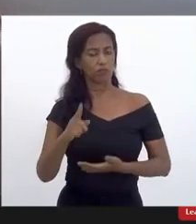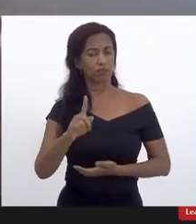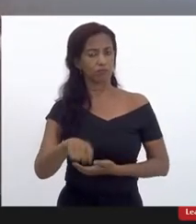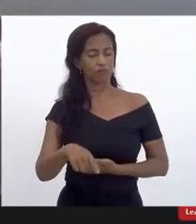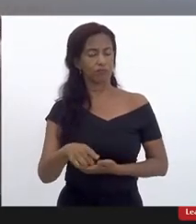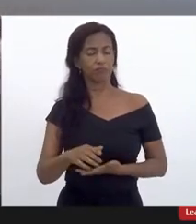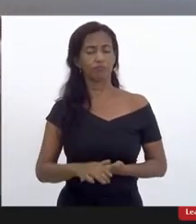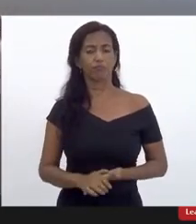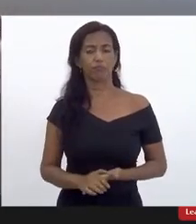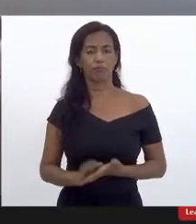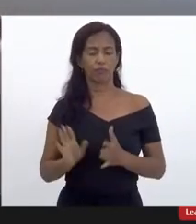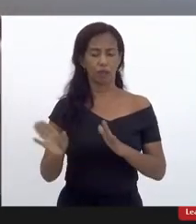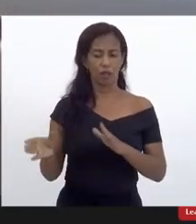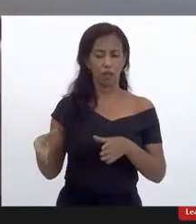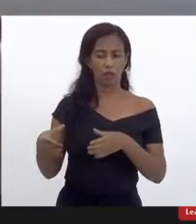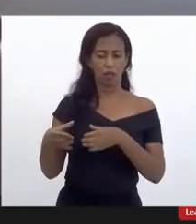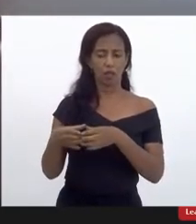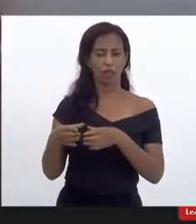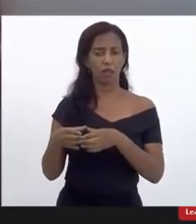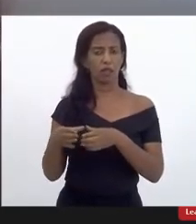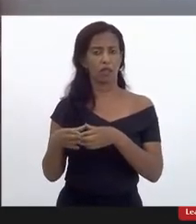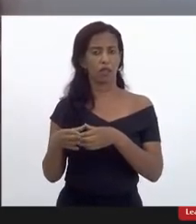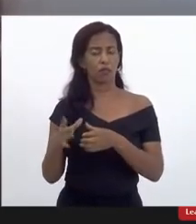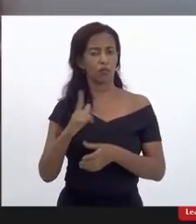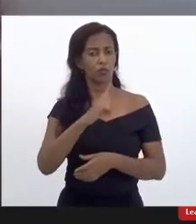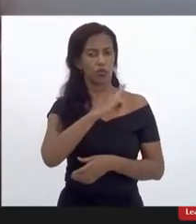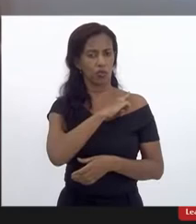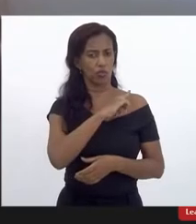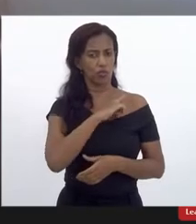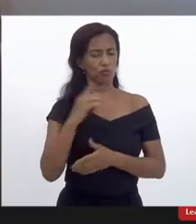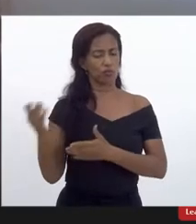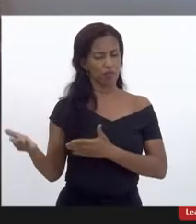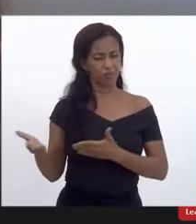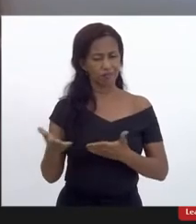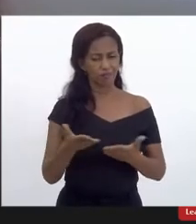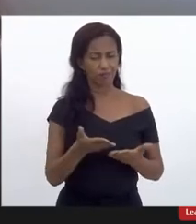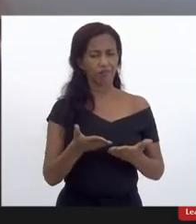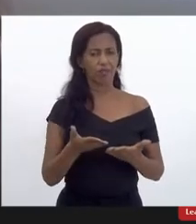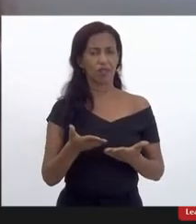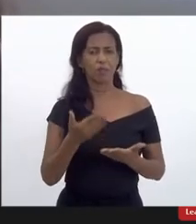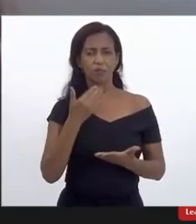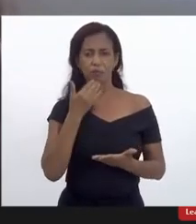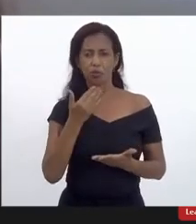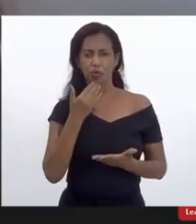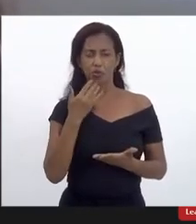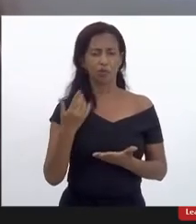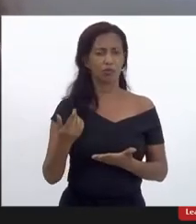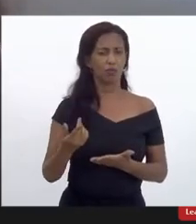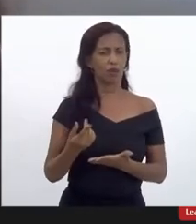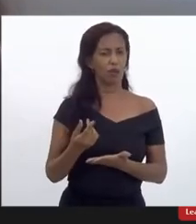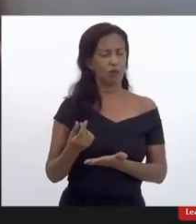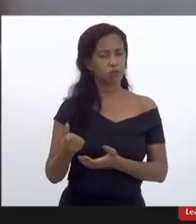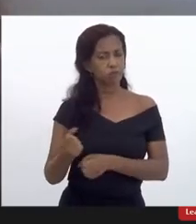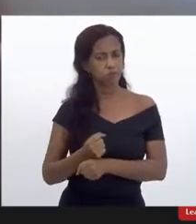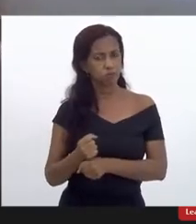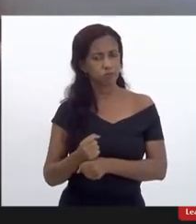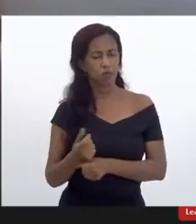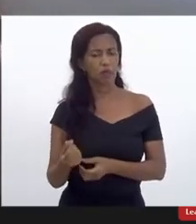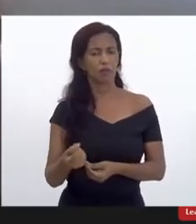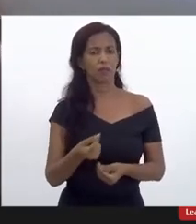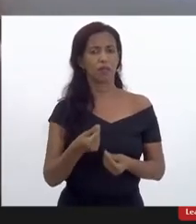a equipe, que os gestores vem pleiteando há bastante tempo. Eu estou